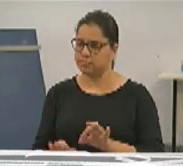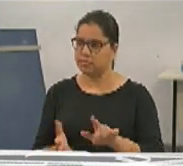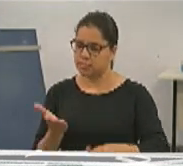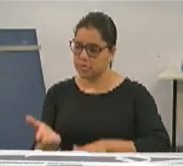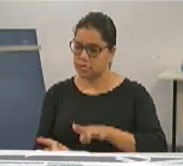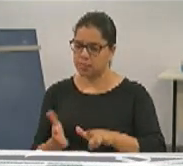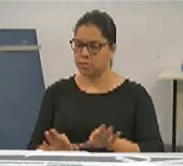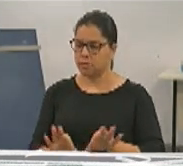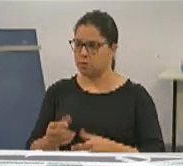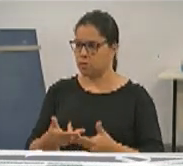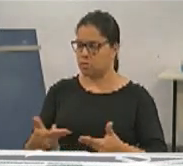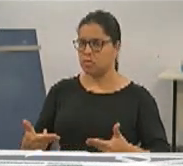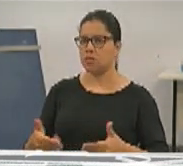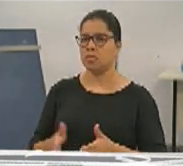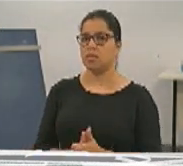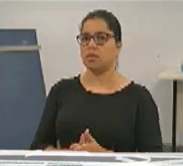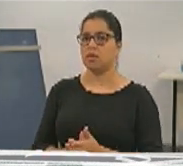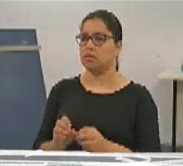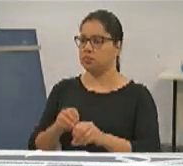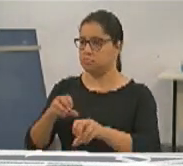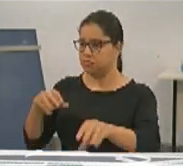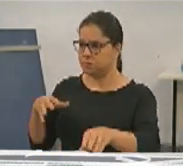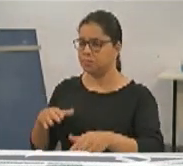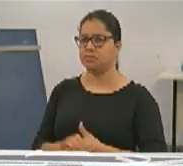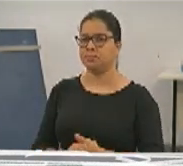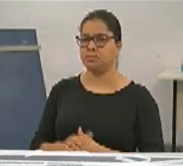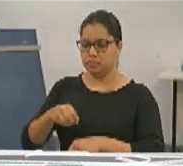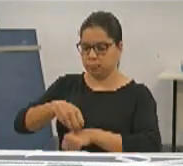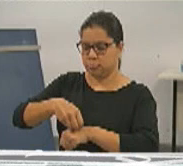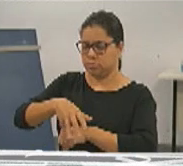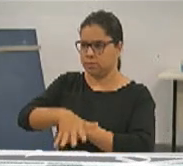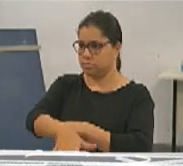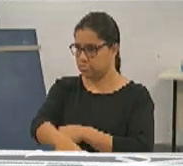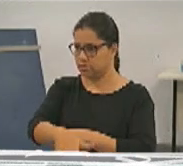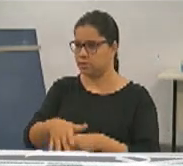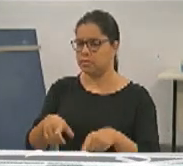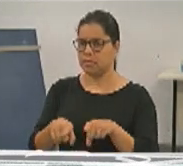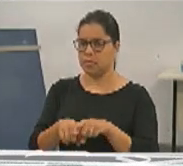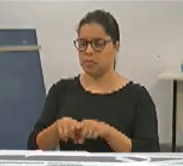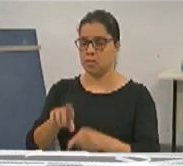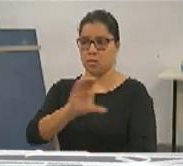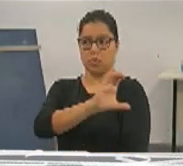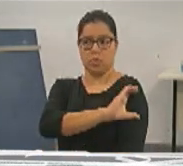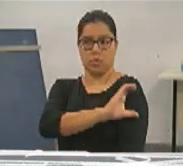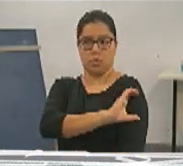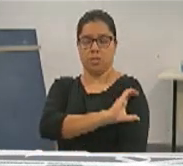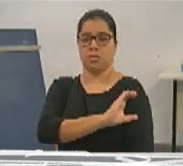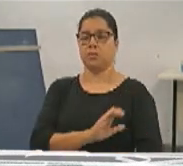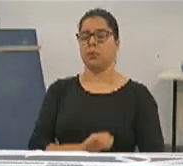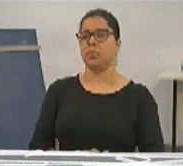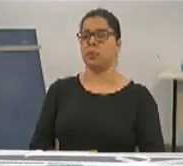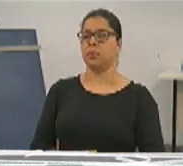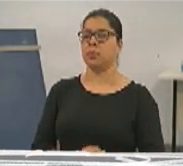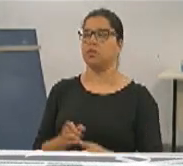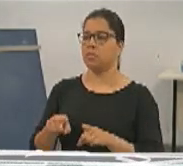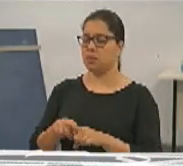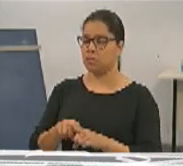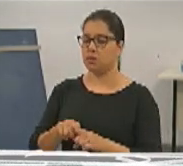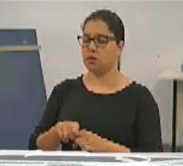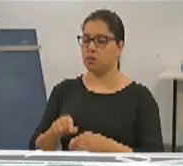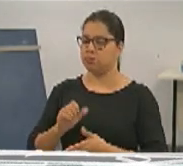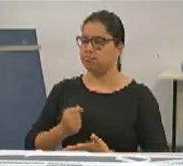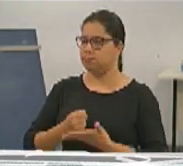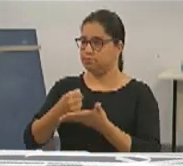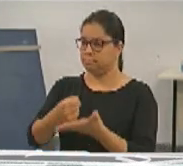extensão. Desenvolvi vários trabalhos na extensão universitária como coordenador e também como colaborador